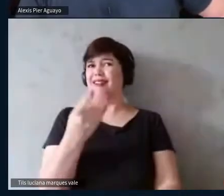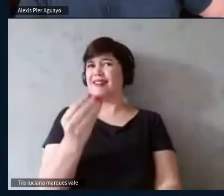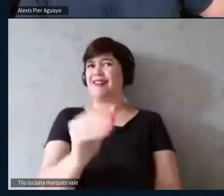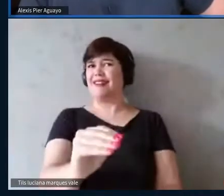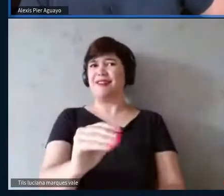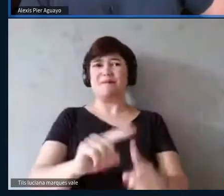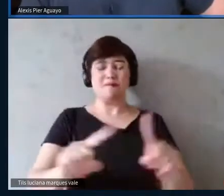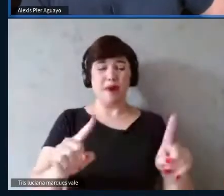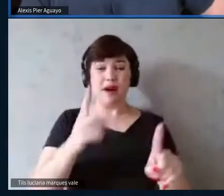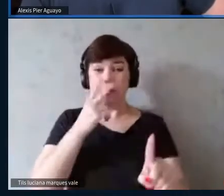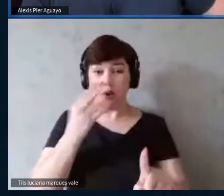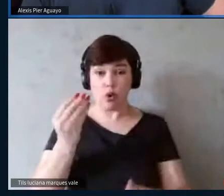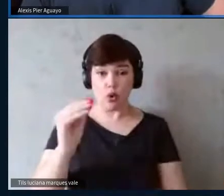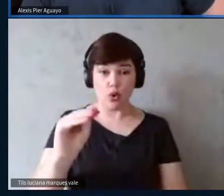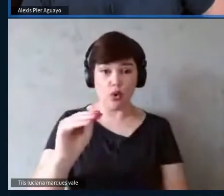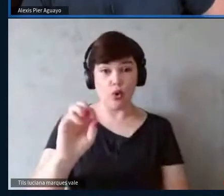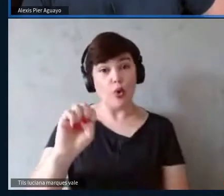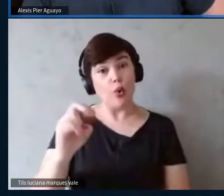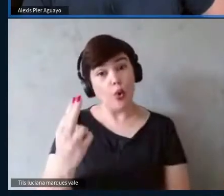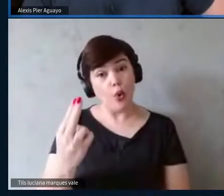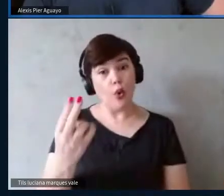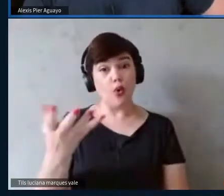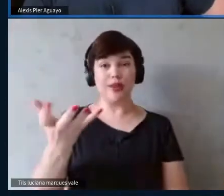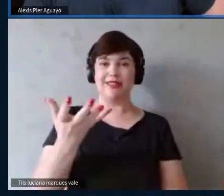ficou, né, marcado.